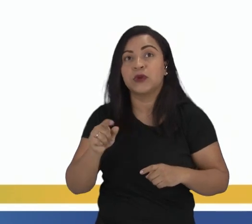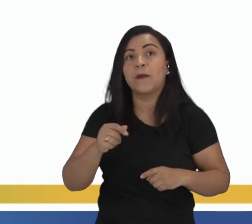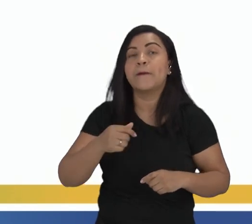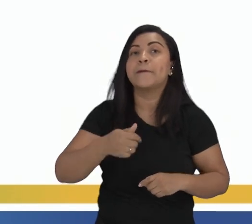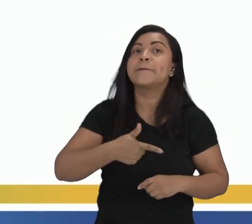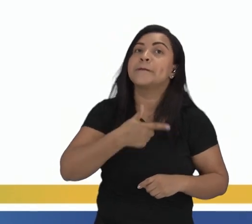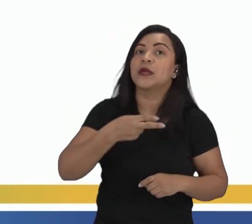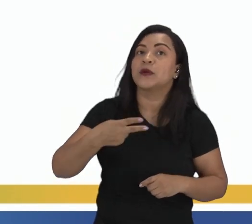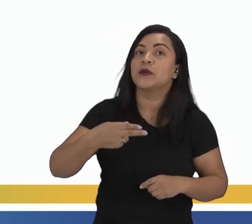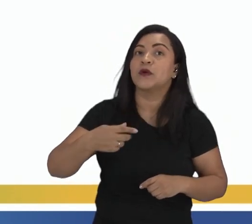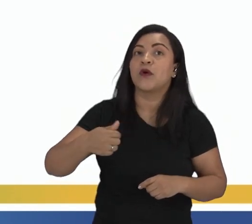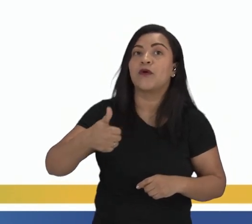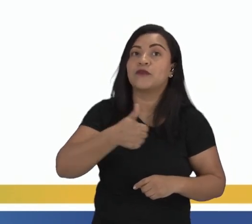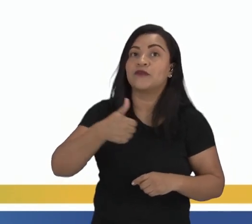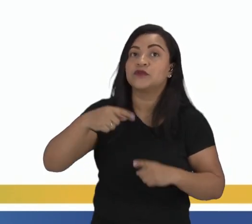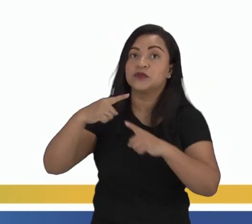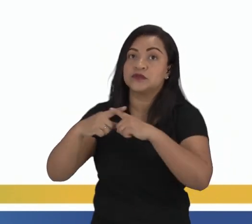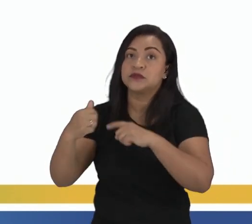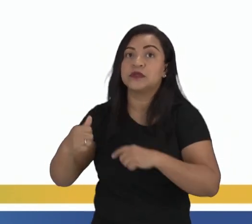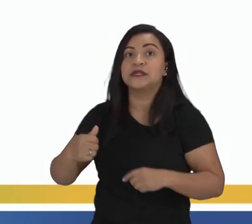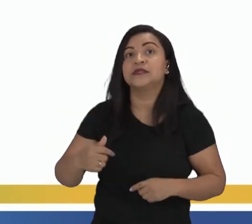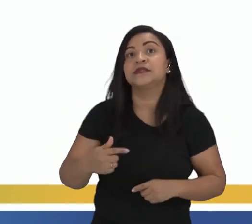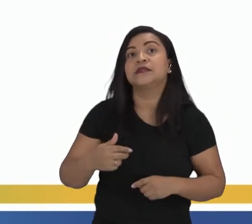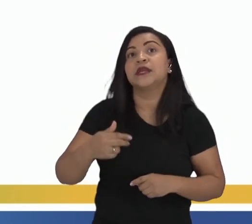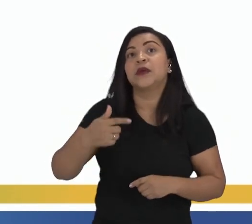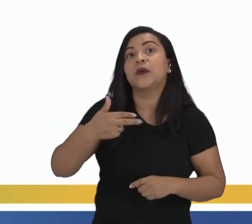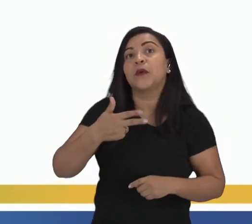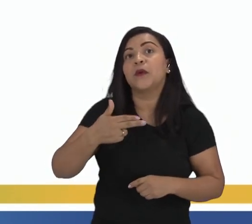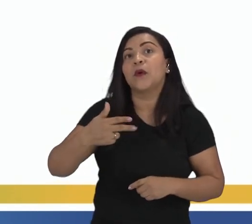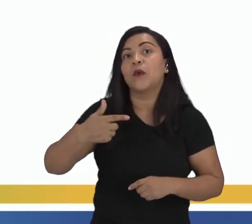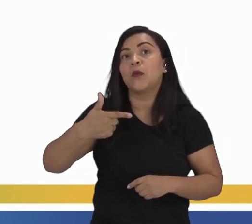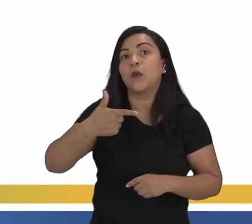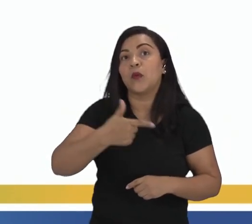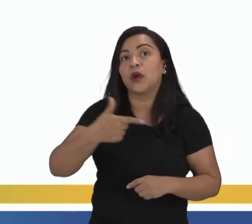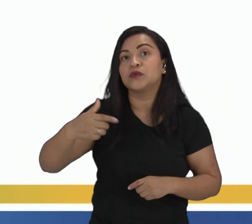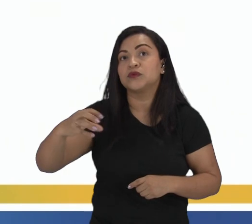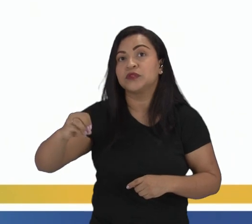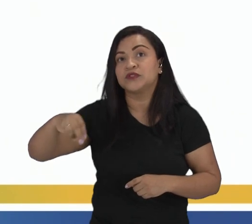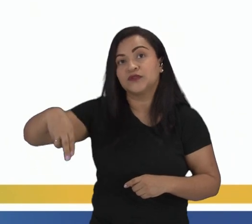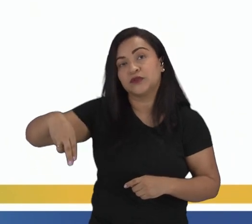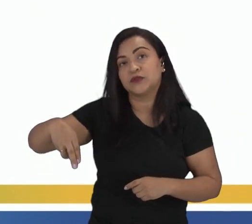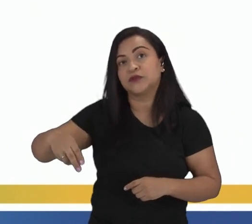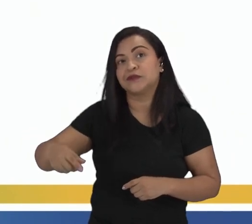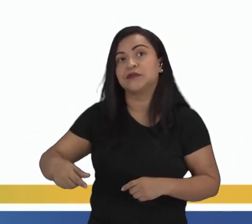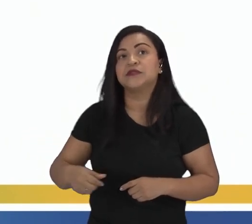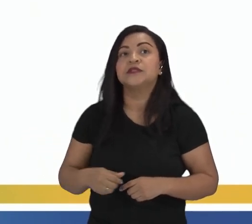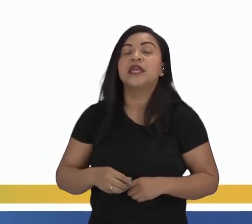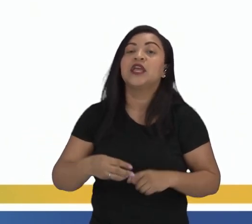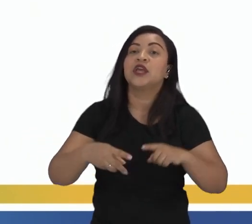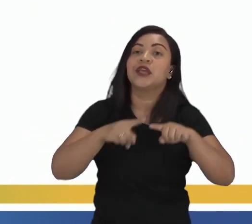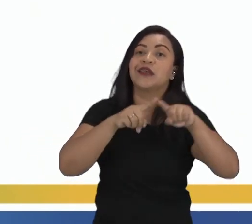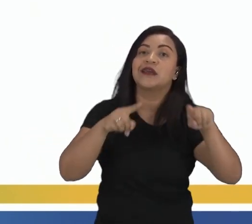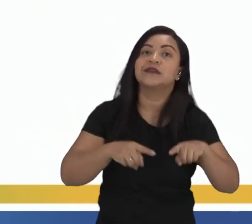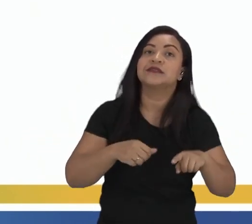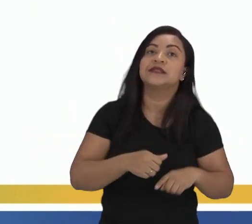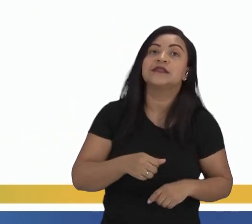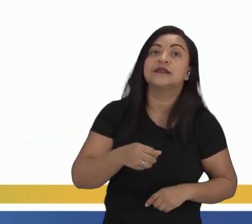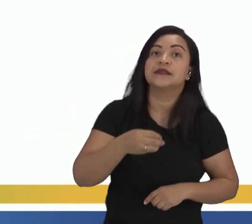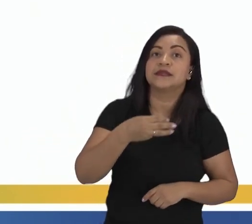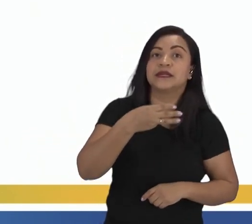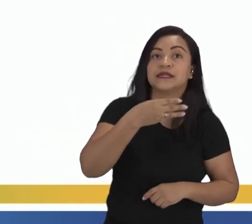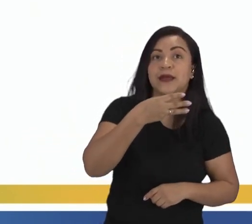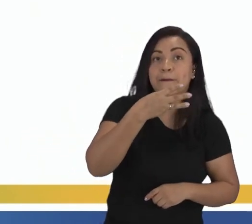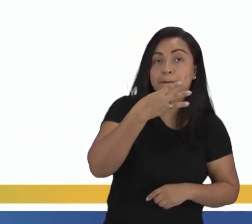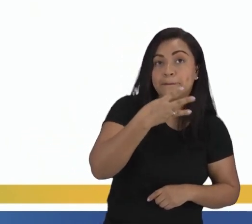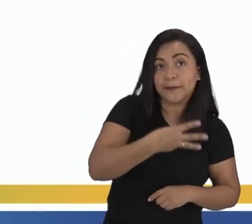portanto, 220 newtons, que é igual ao normal 2, porque se equilibra. E para o peso 3, massa vezes aceleração